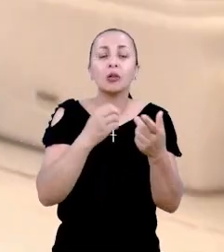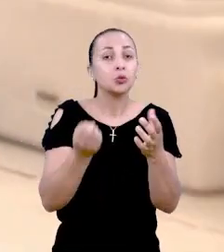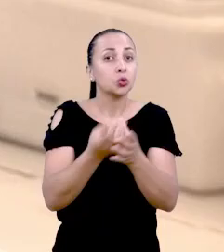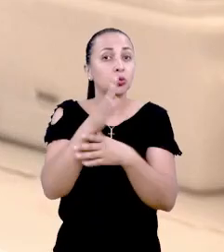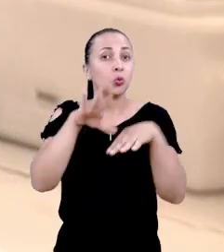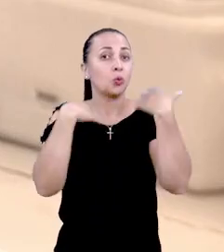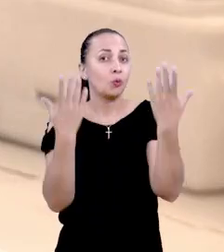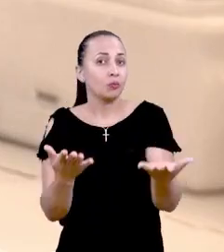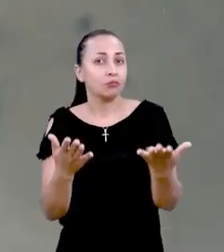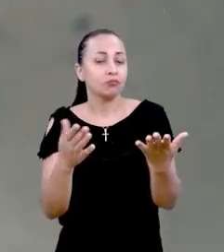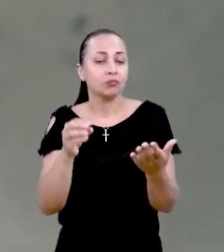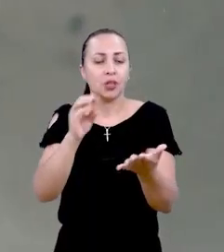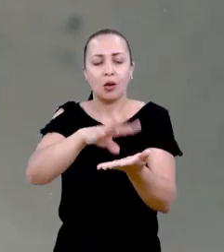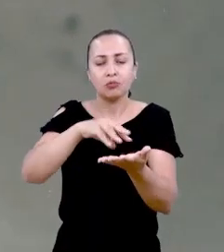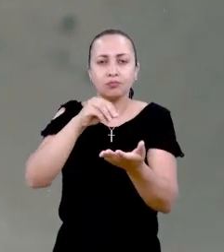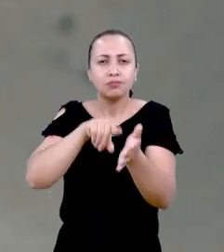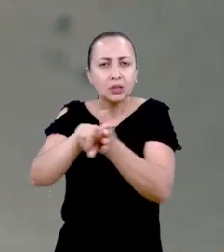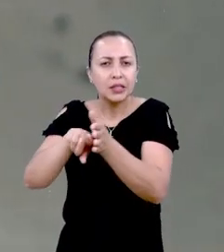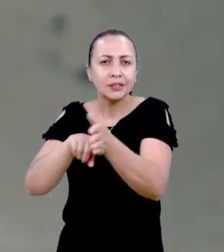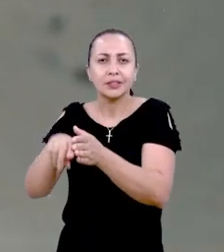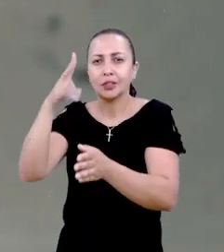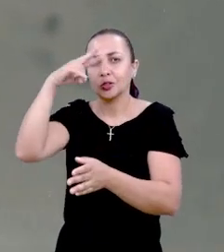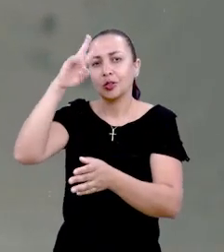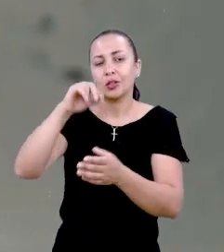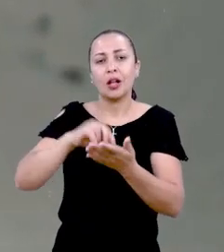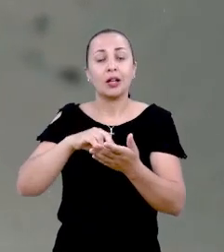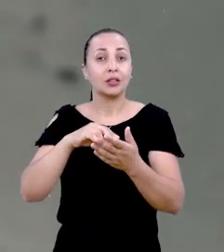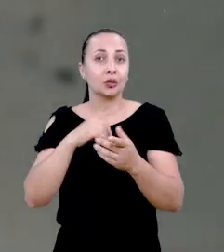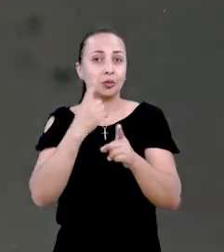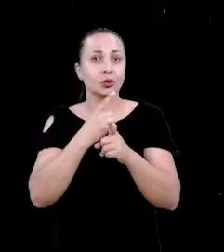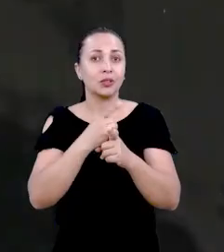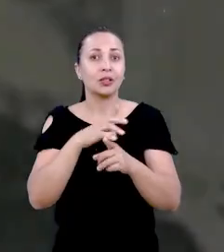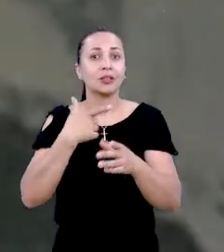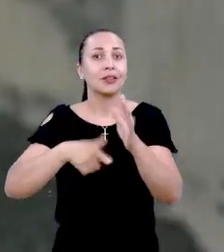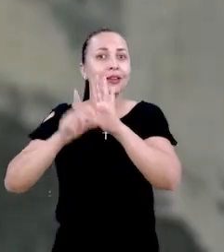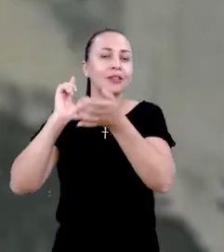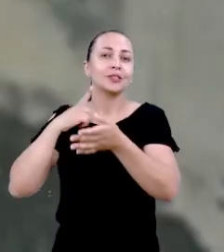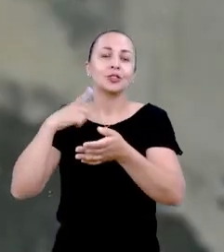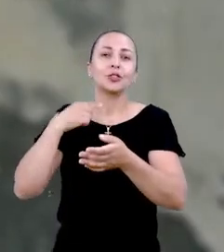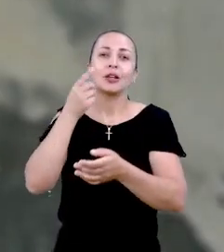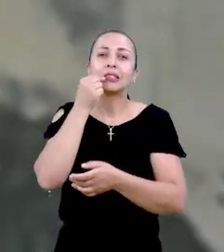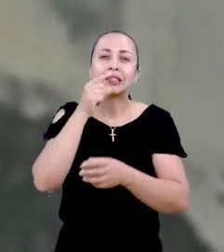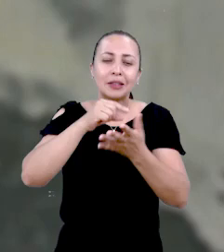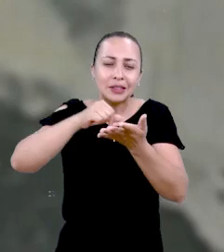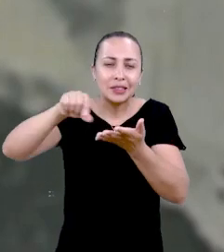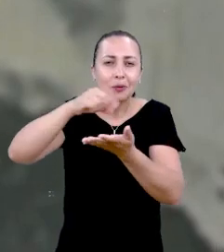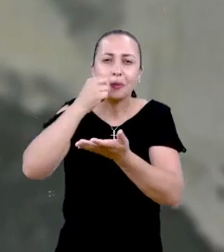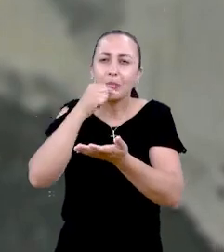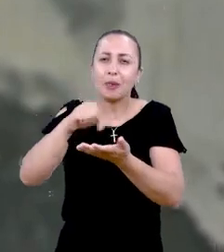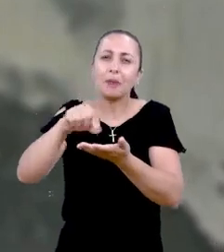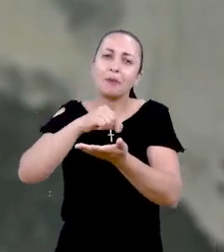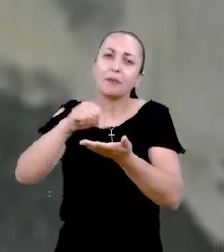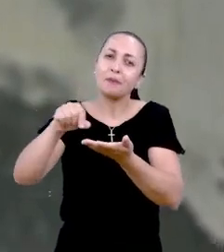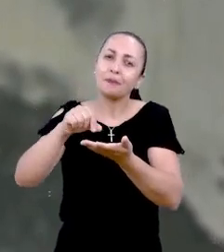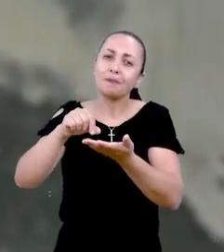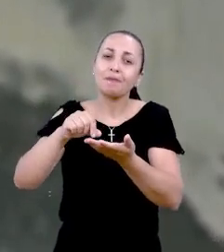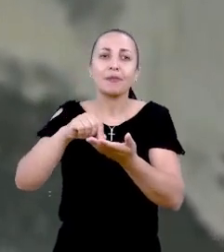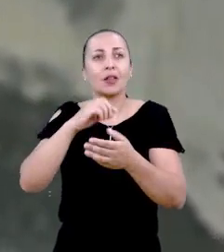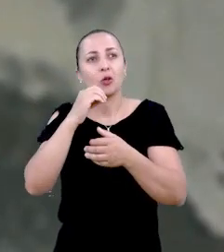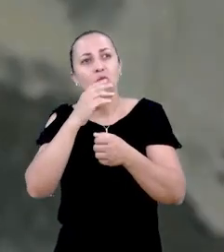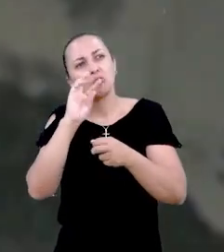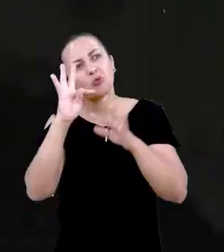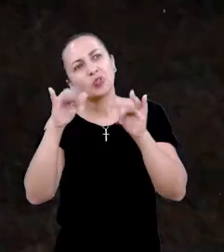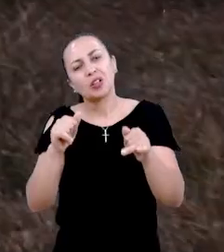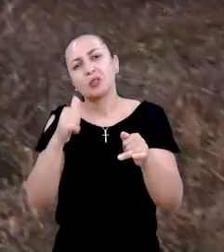fazer levantamentos históricos e descobrimos que a área era uma salina, que tinha funcionado do final dos anos 60, 50 até o começo dos